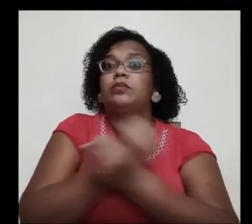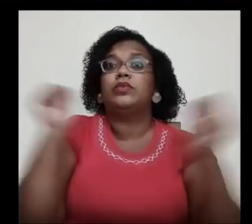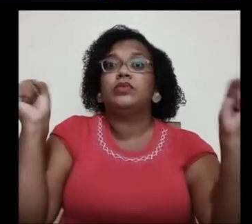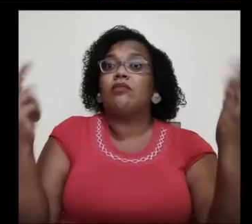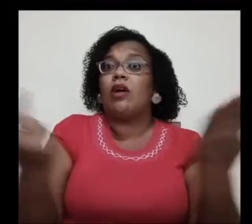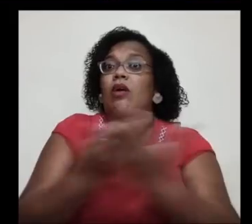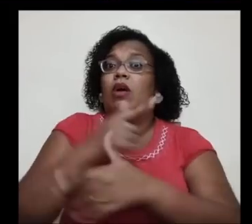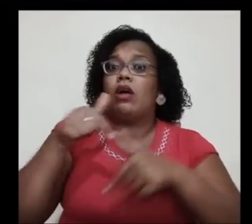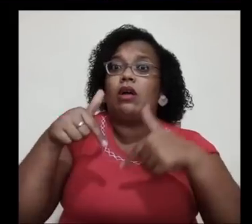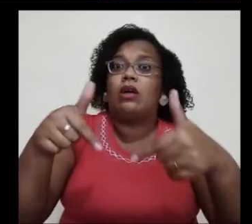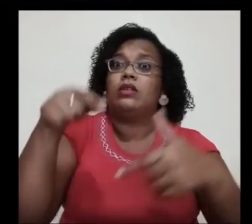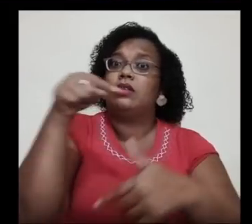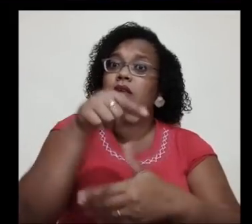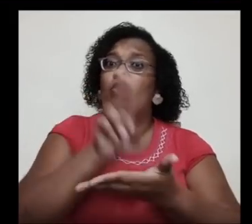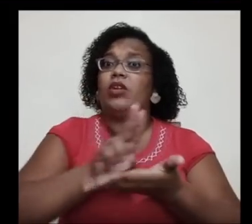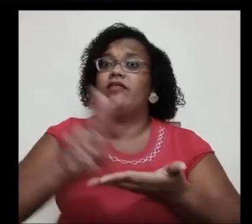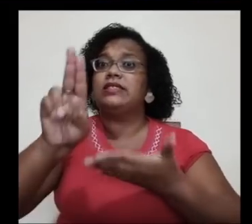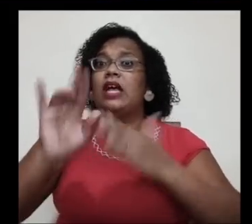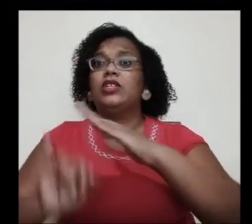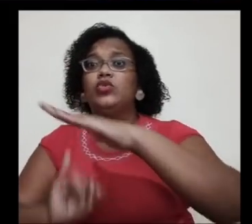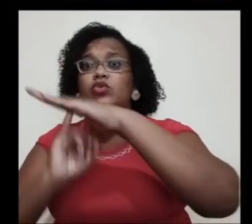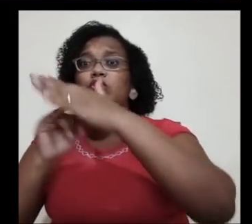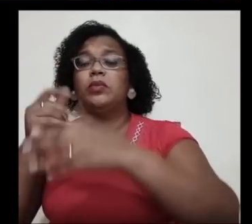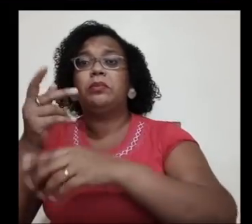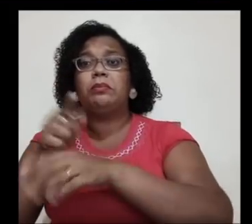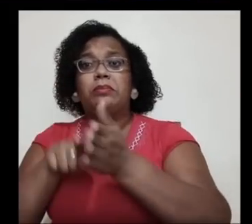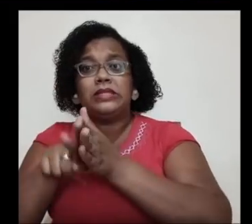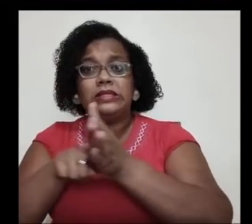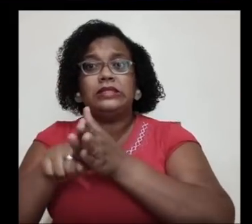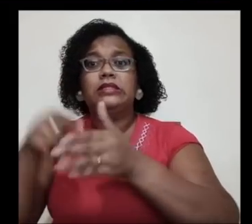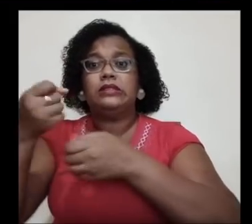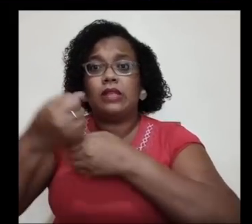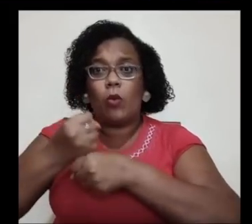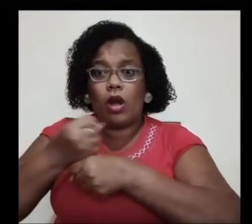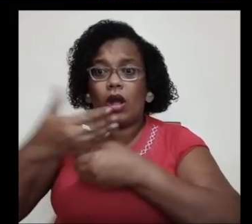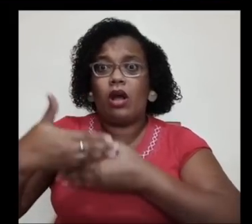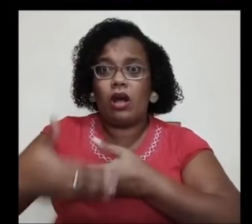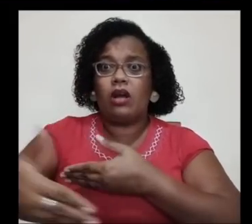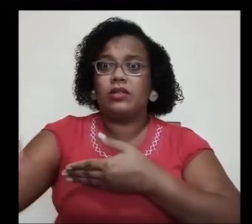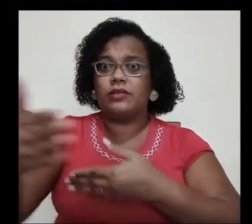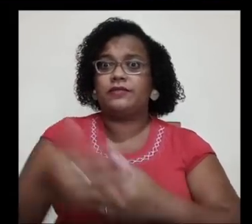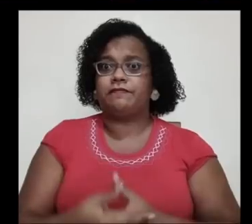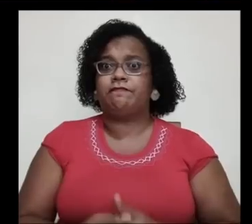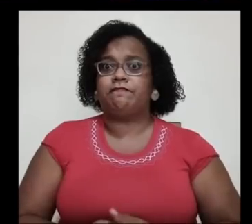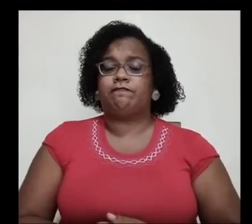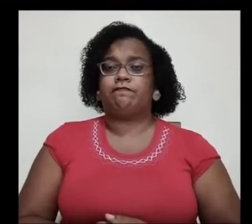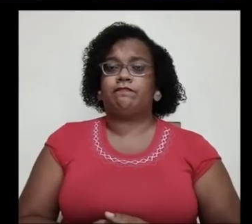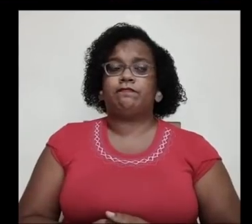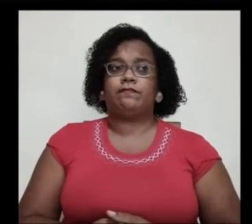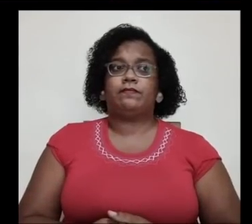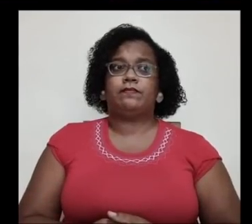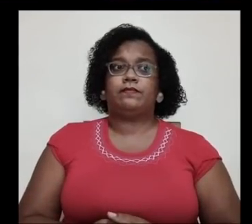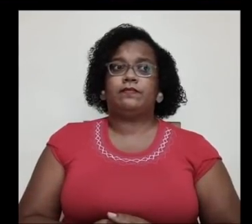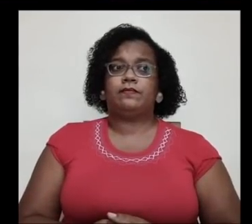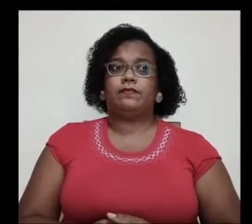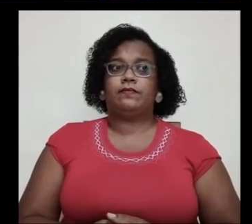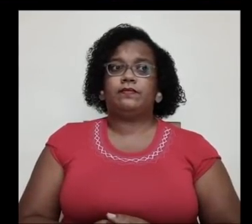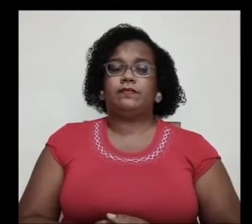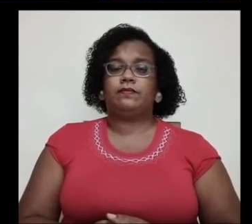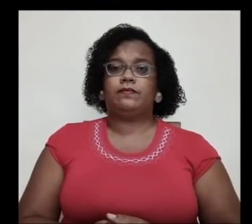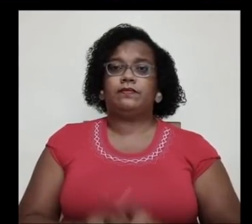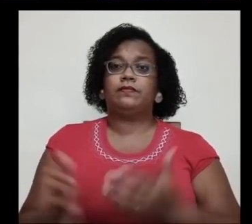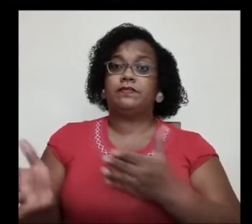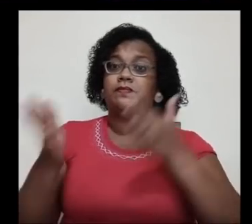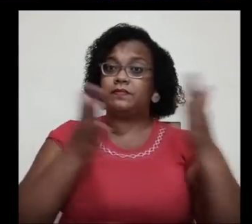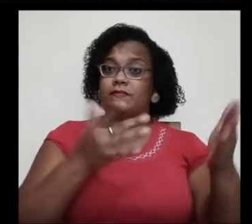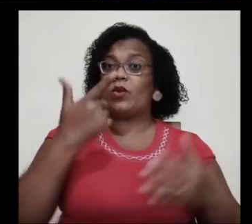Um outro elemento importante para a pesquisa básica no Brasil, ou para a pesquisa geral, pesquisa aplicada, para ciência, tecnologia e inovação, é